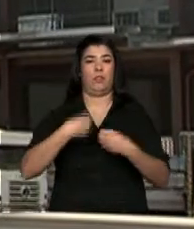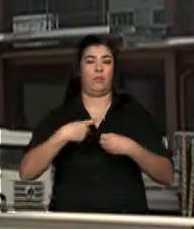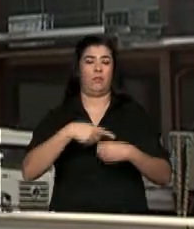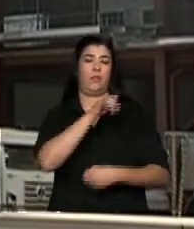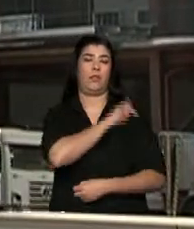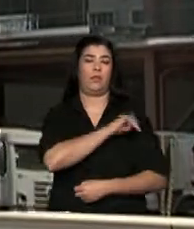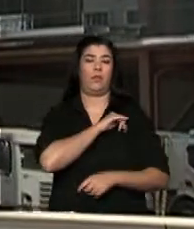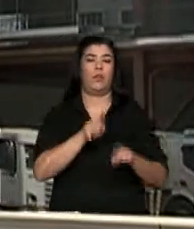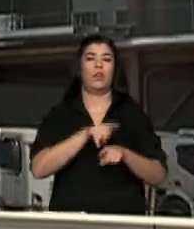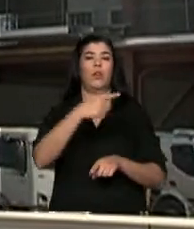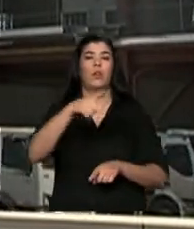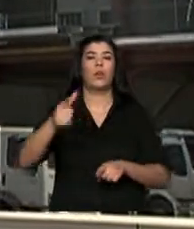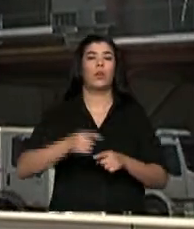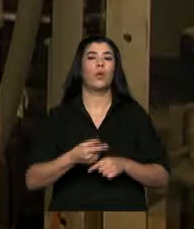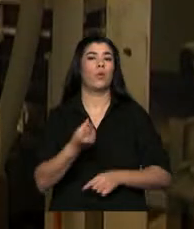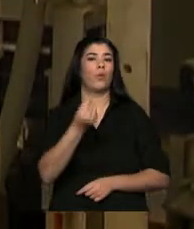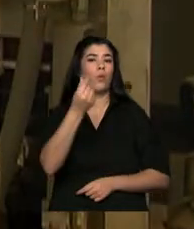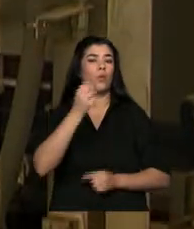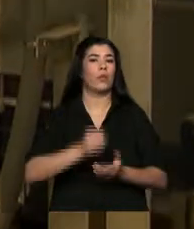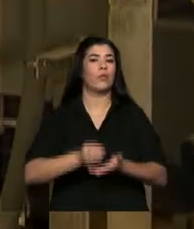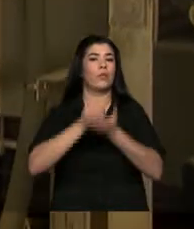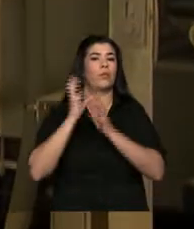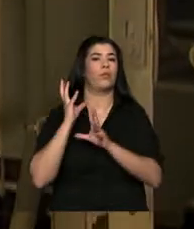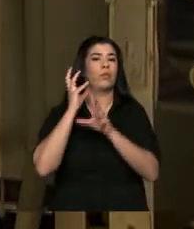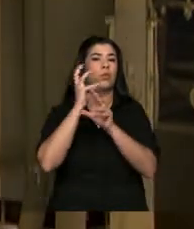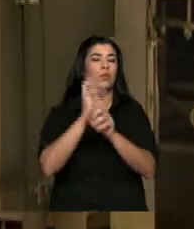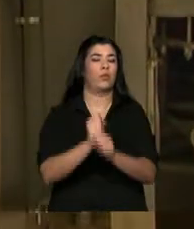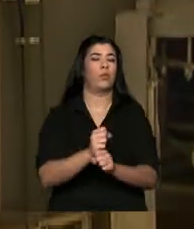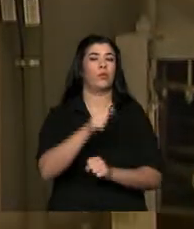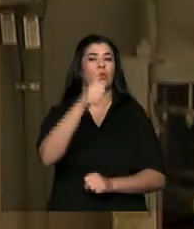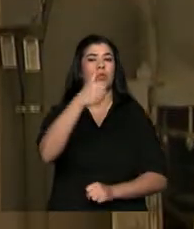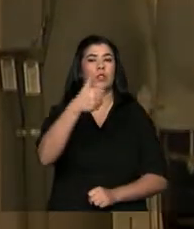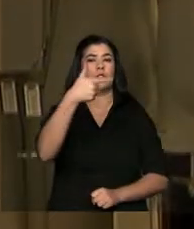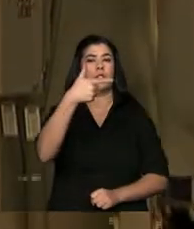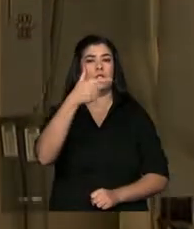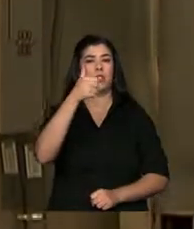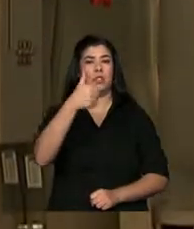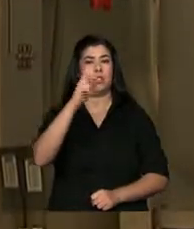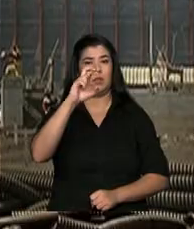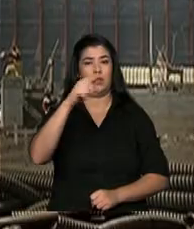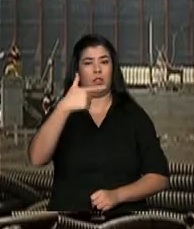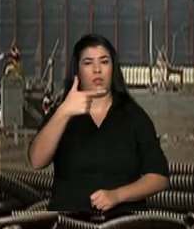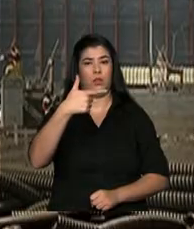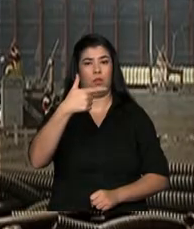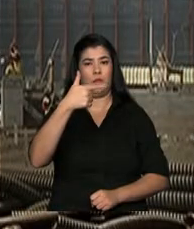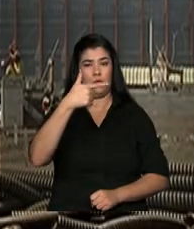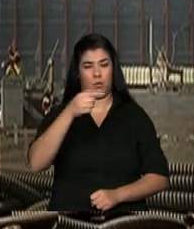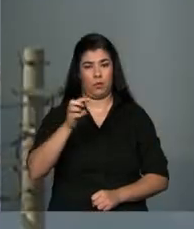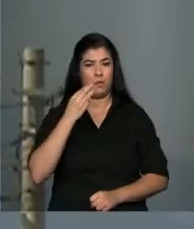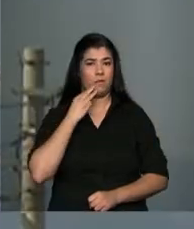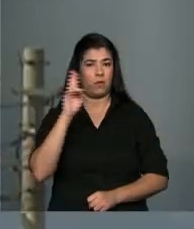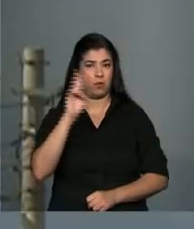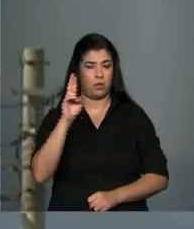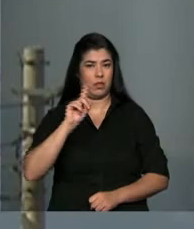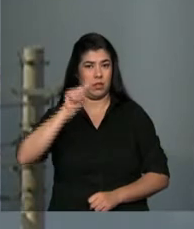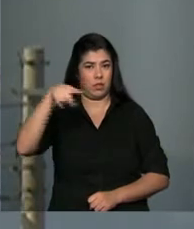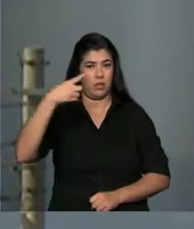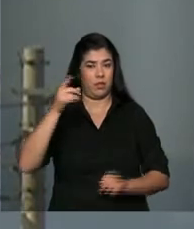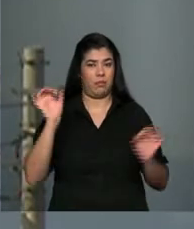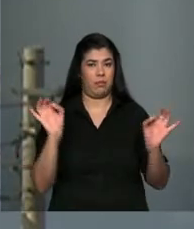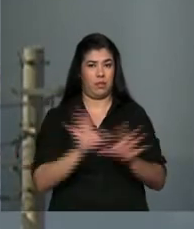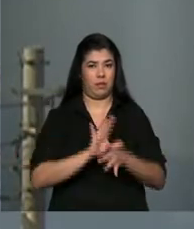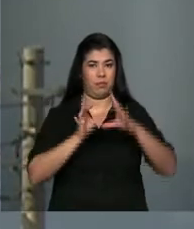do Ministério de Minas e Energia e somaram 152 milhões de reais. Depois dos Jogos, a subestação